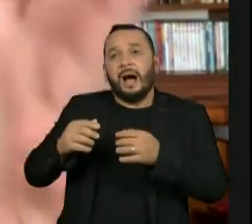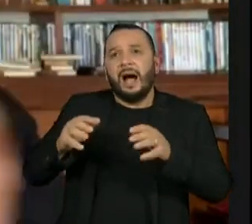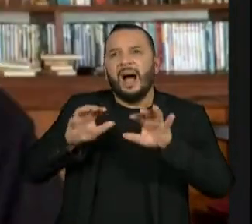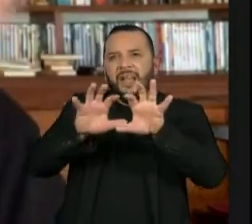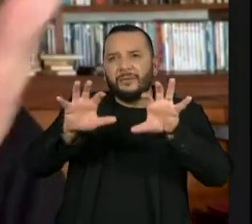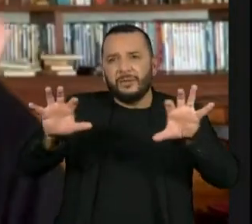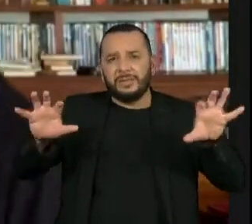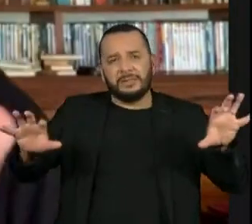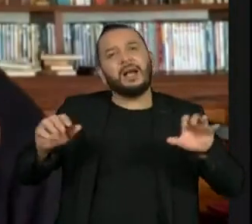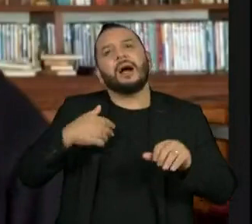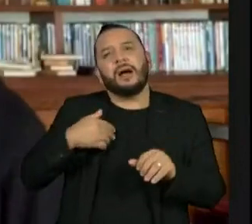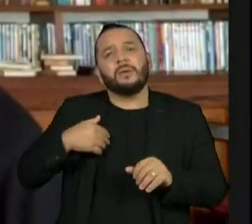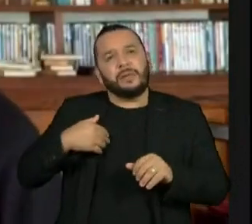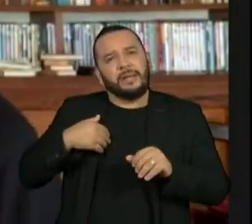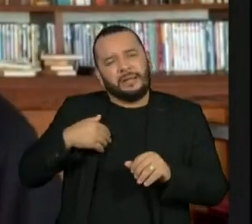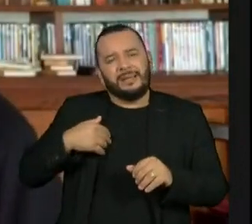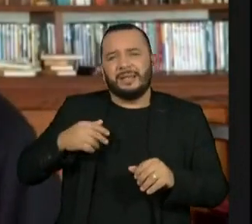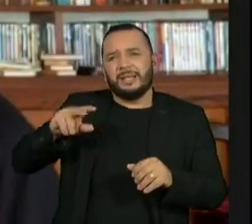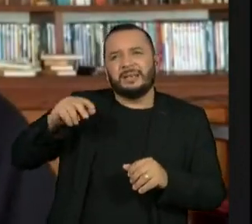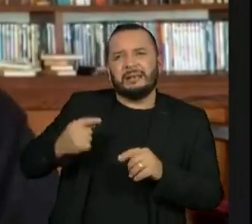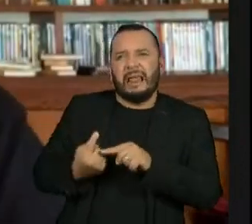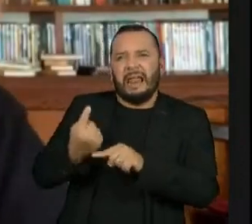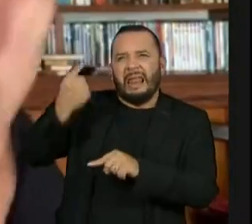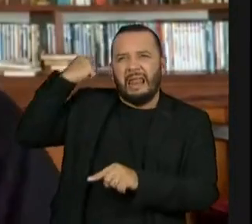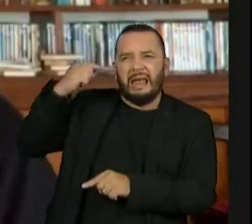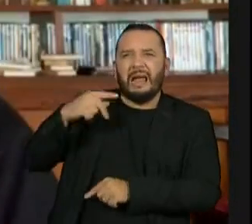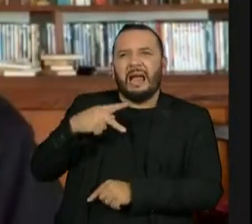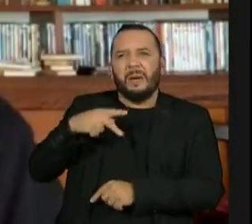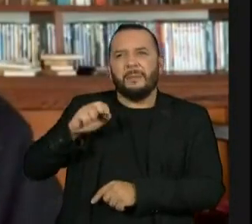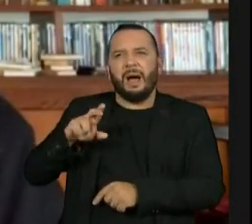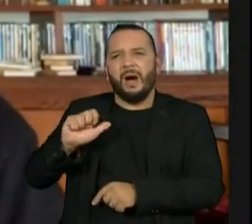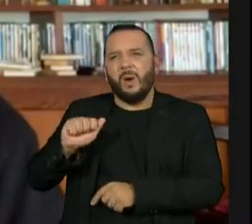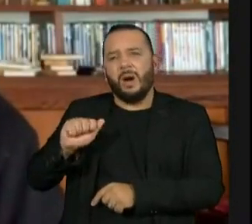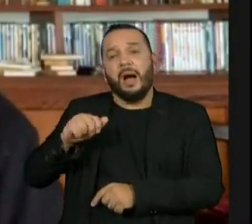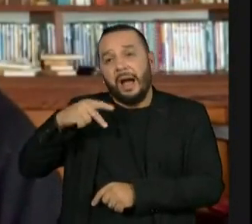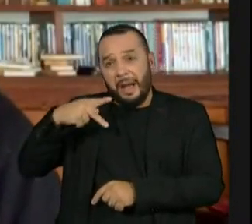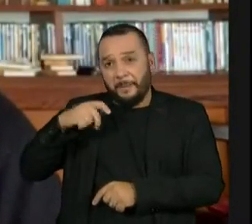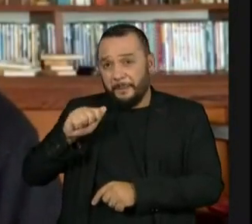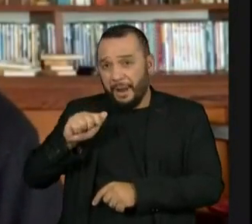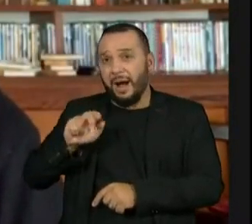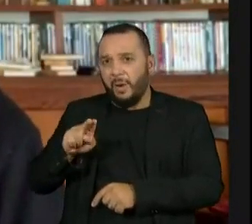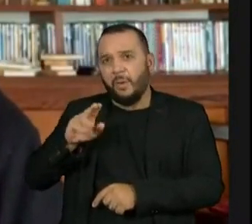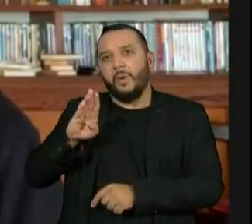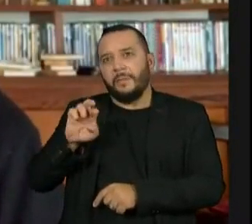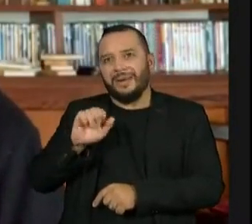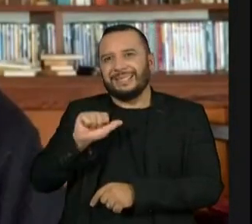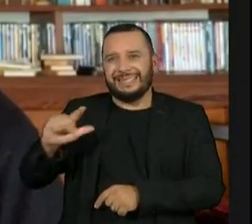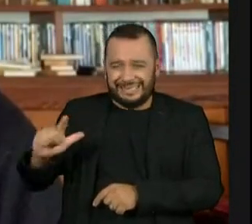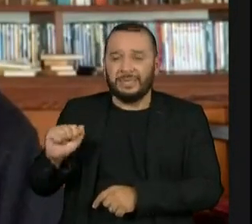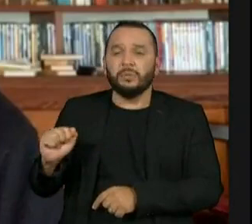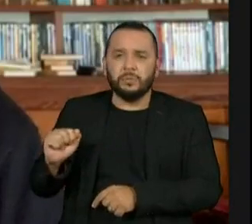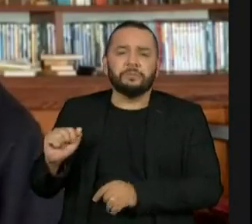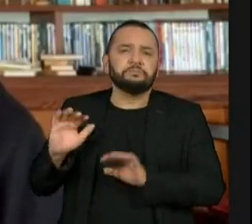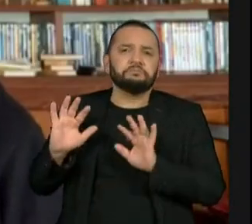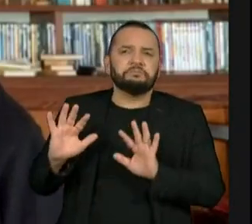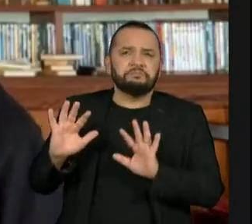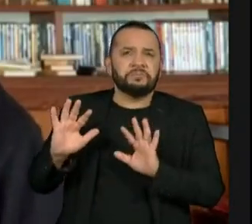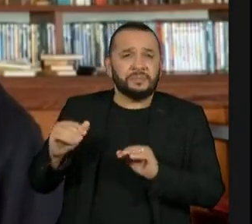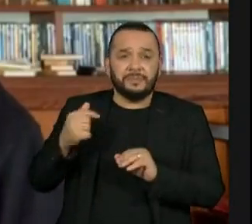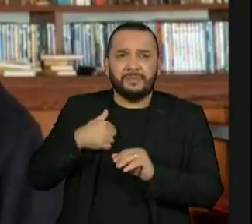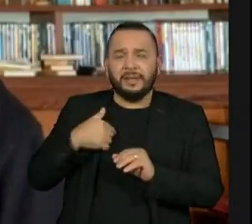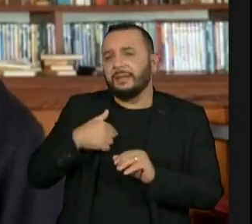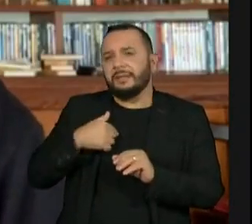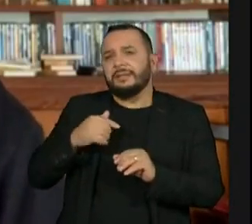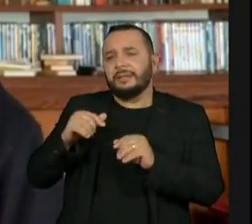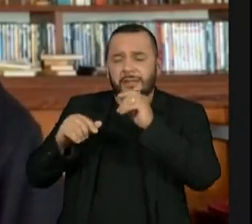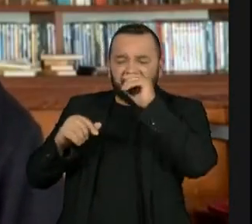uma volta ao indianismo, né? Do Gonçalves de Magalhães, do Gonçalves Dias, etc. Mas é uma volta ao primitivismo, e esse